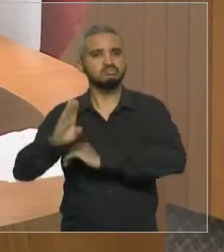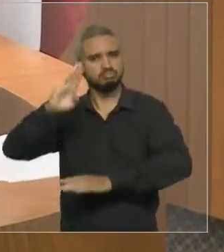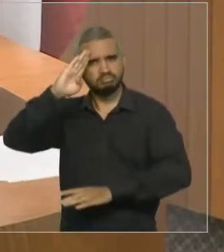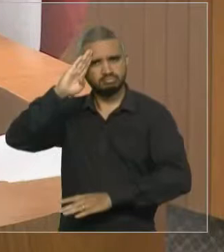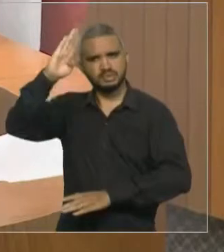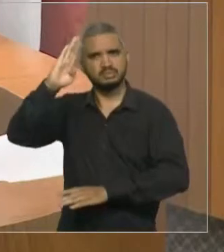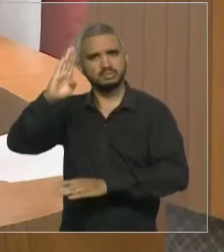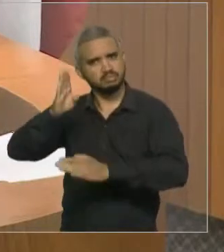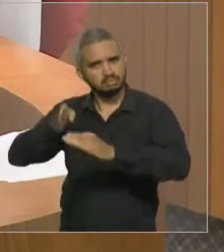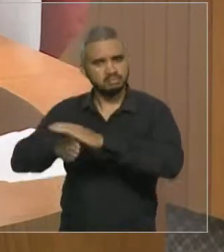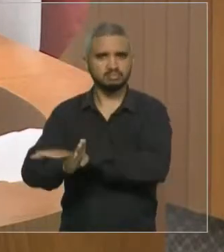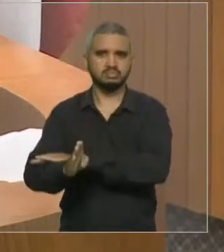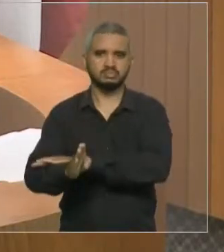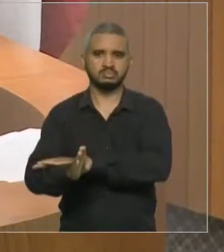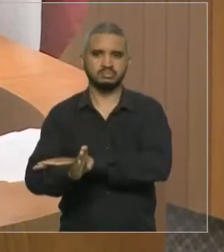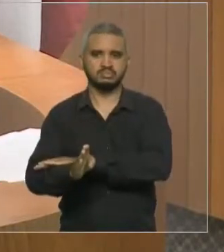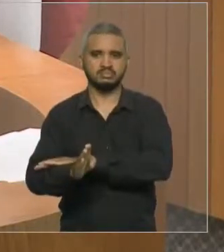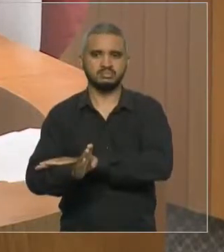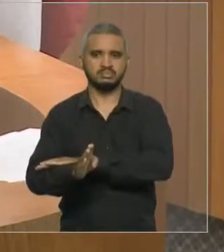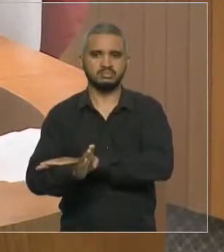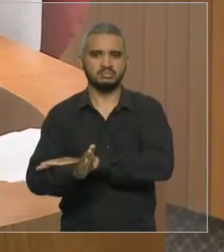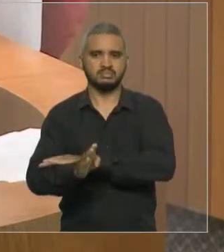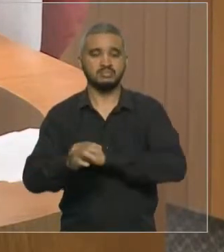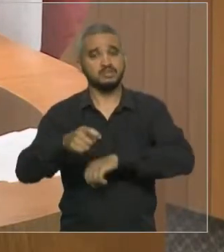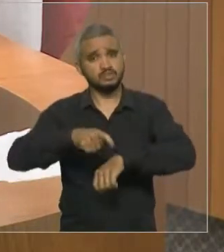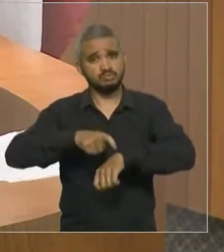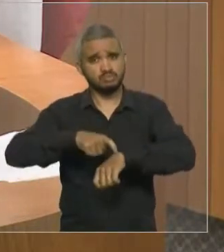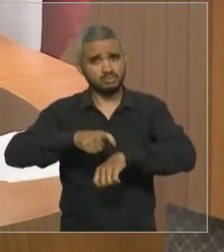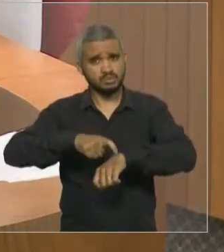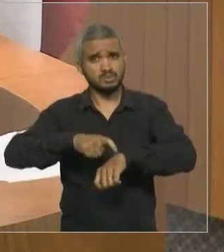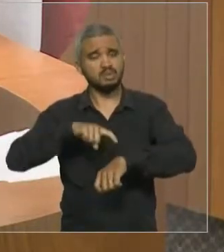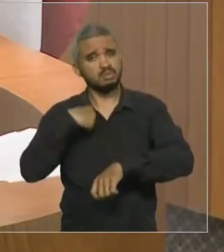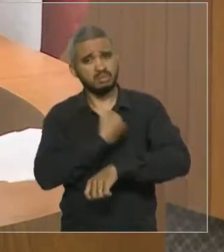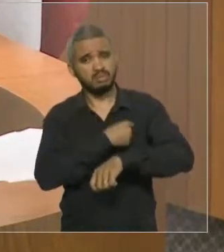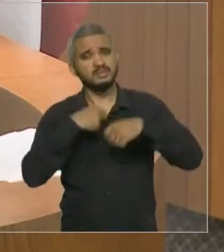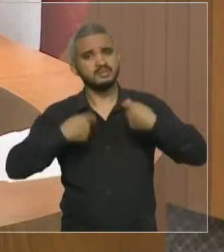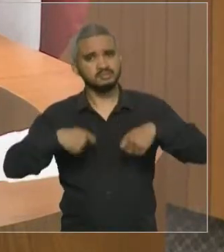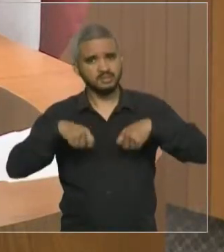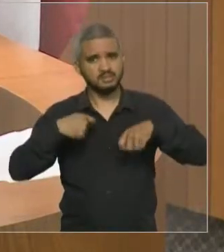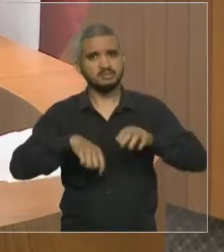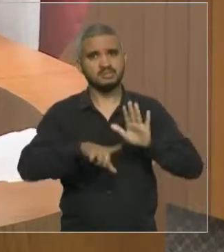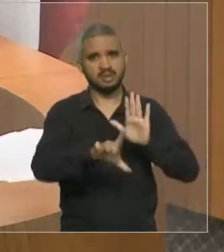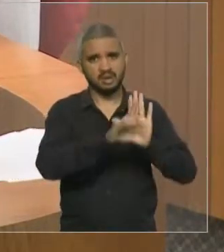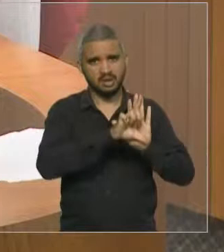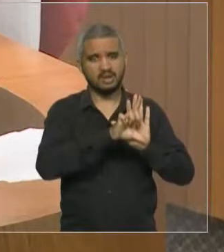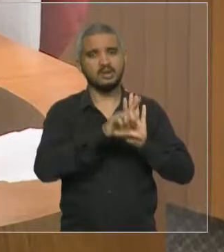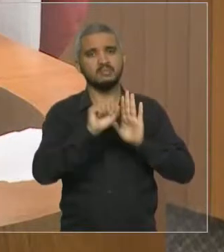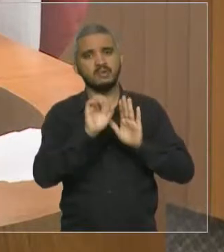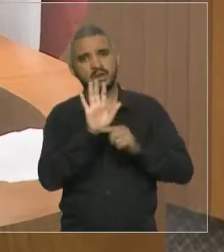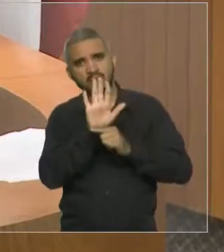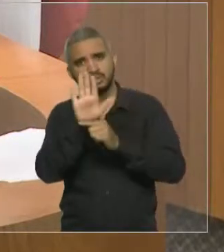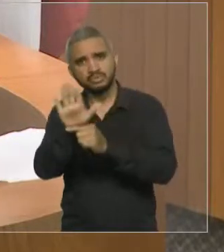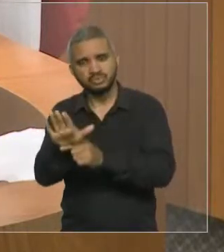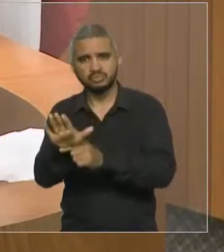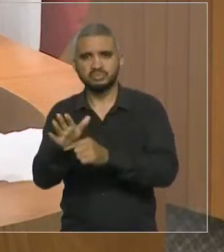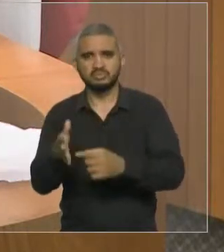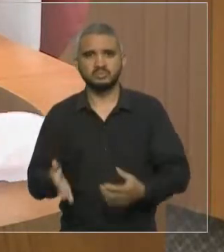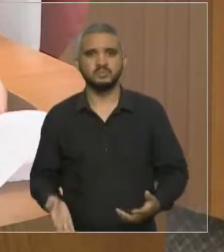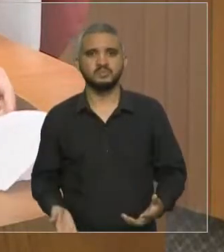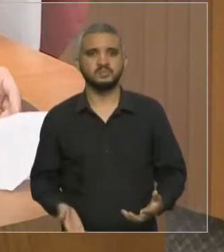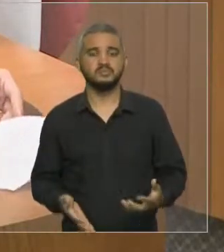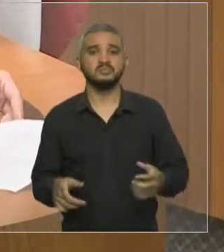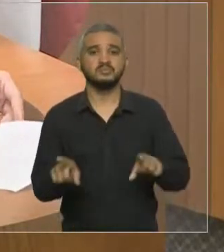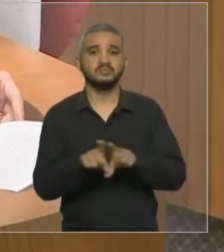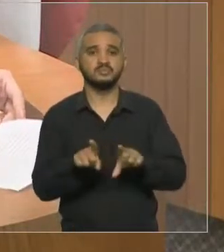boat são os momentos que a gente infelizmente tem que eleger lá pra coibir uma distorção quanto à questão da segurança pública